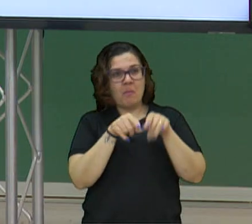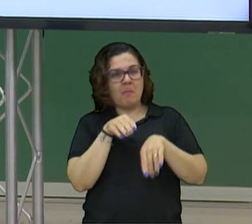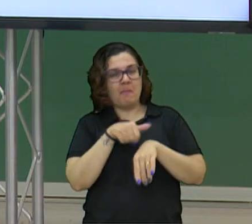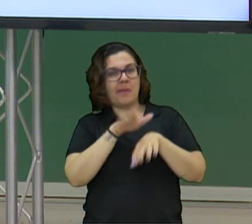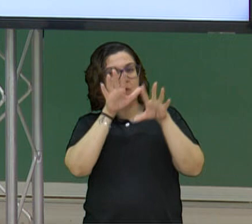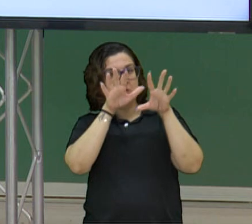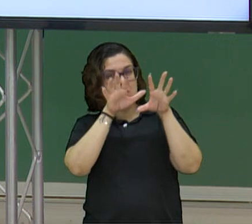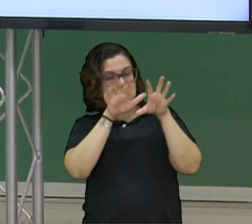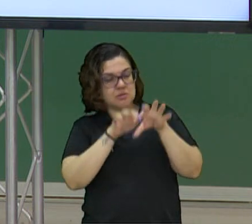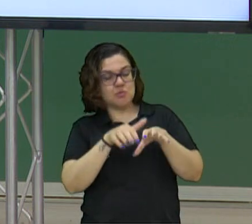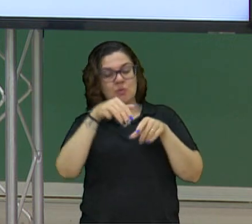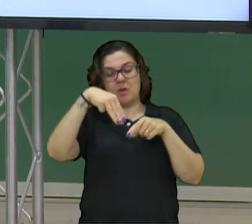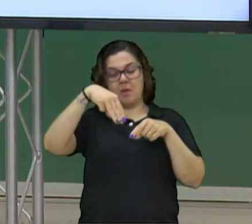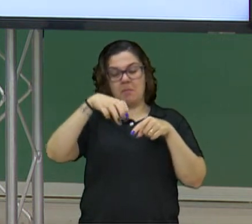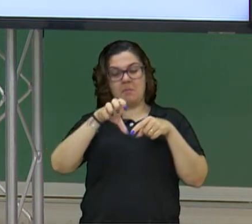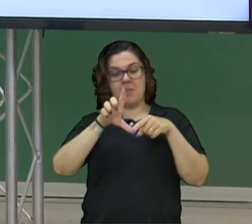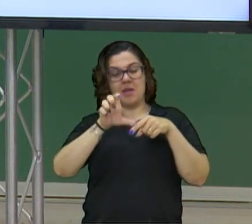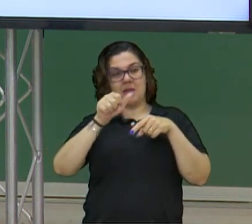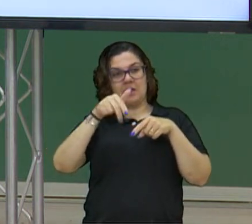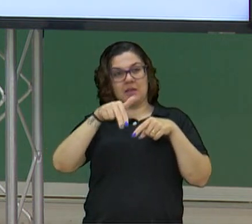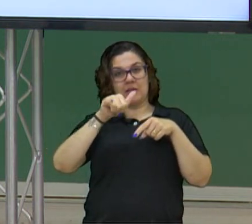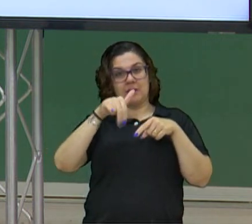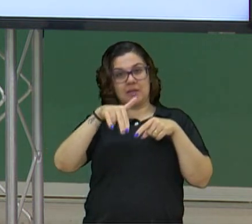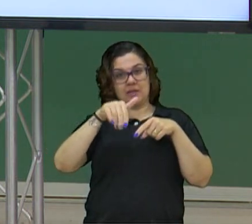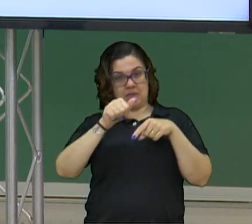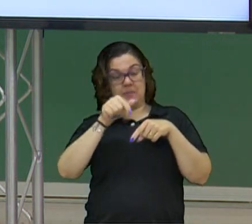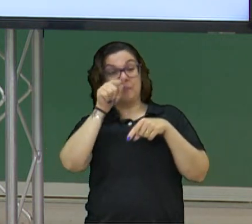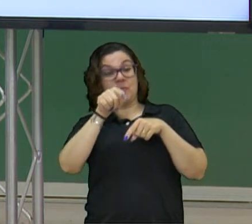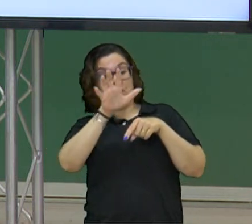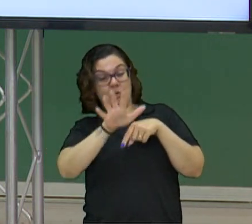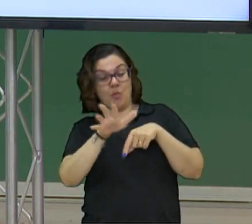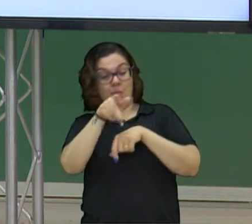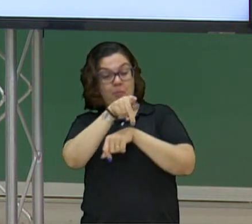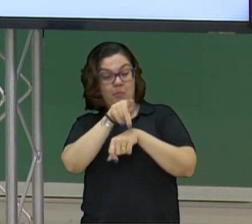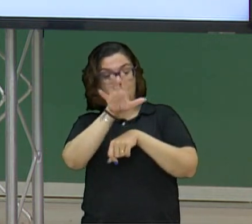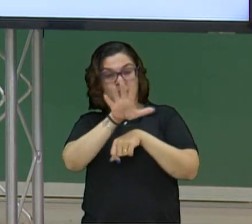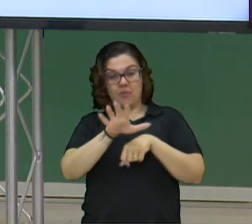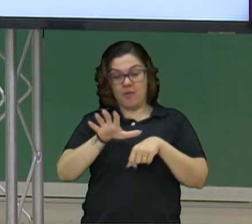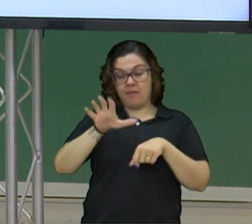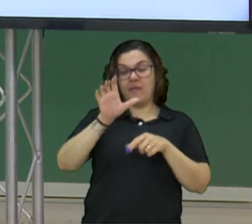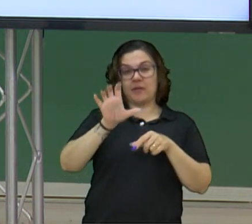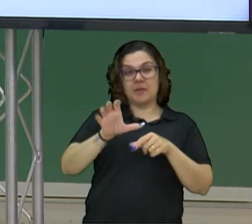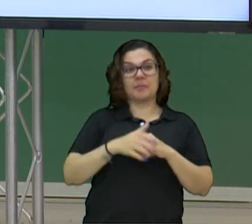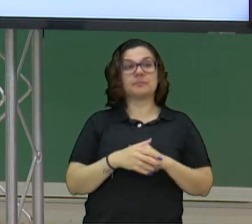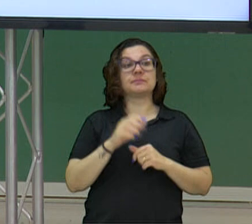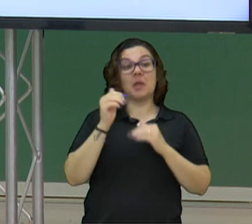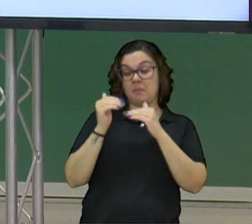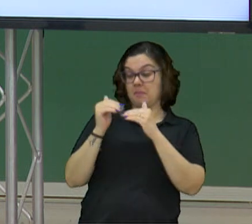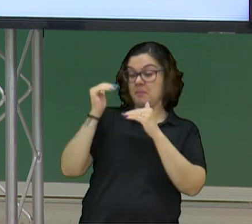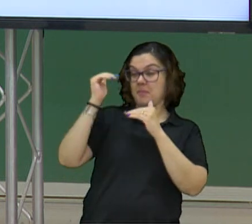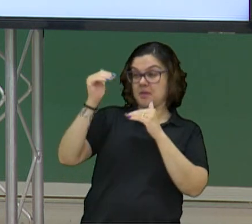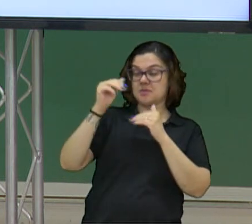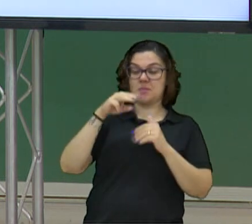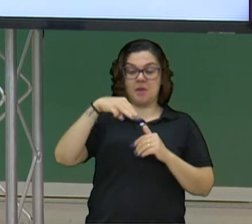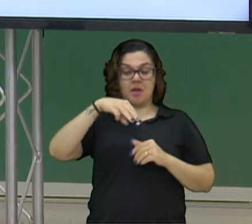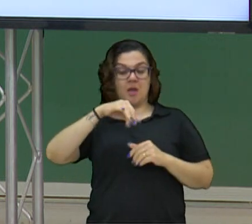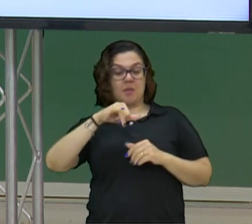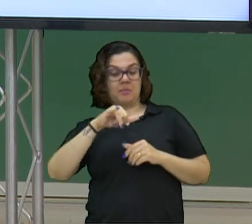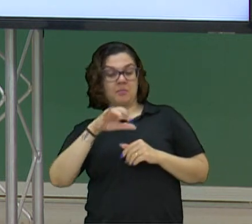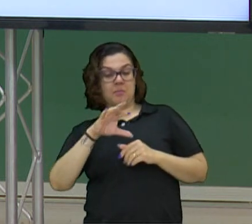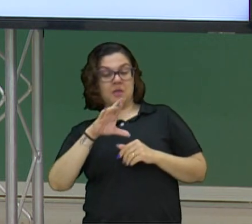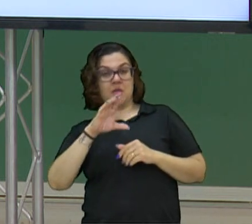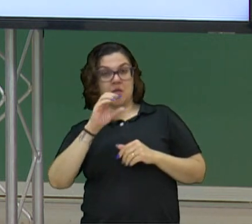pele mais escura que a melanina então aqui habitam povos de pele mais escurecida temos a micronésia que são